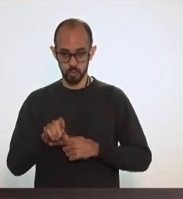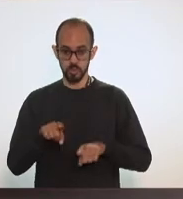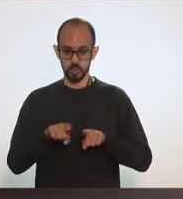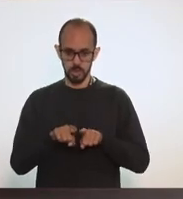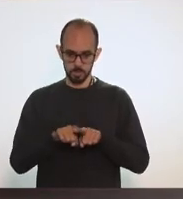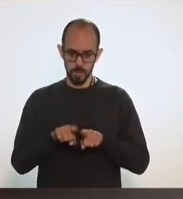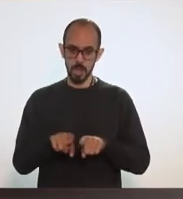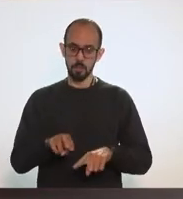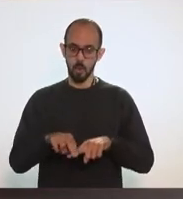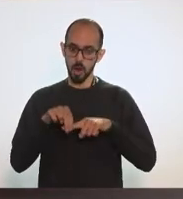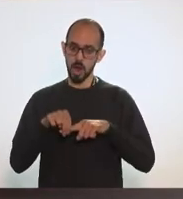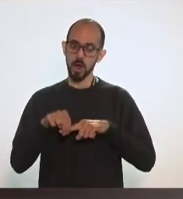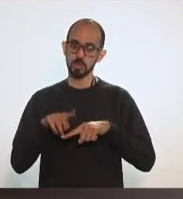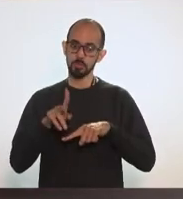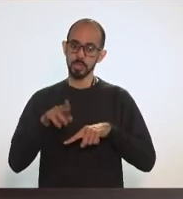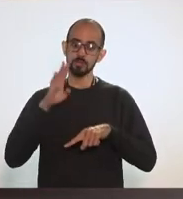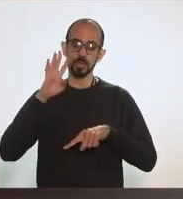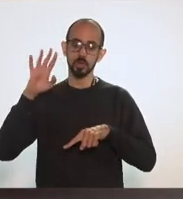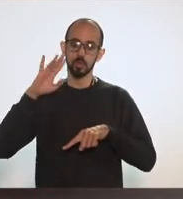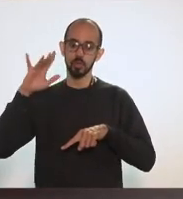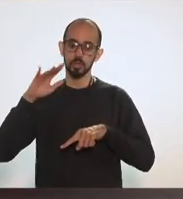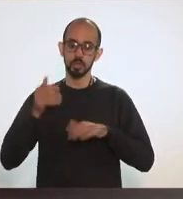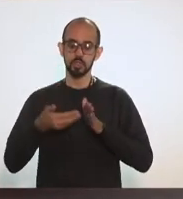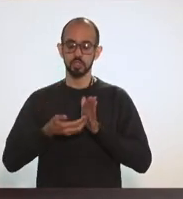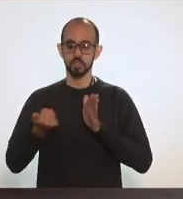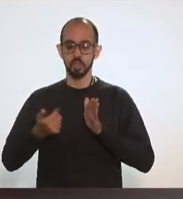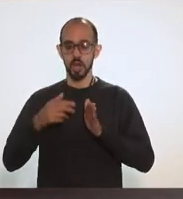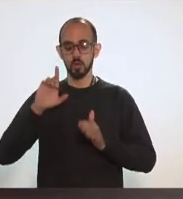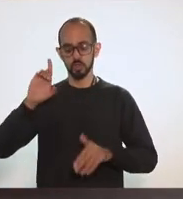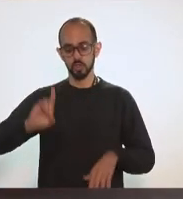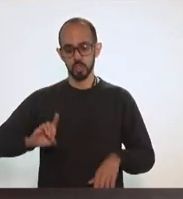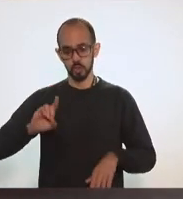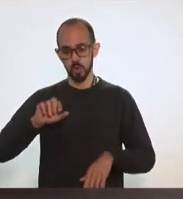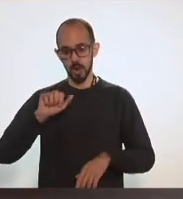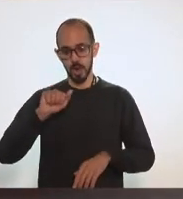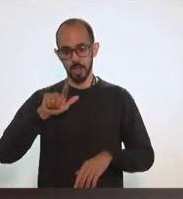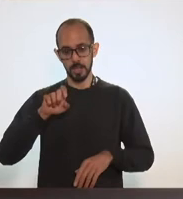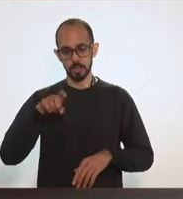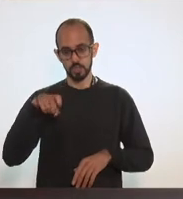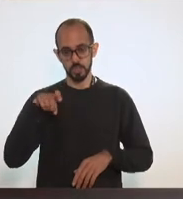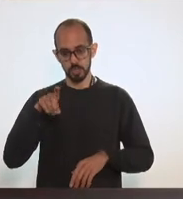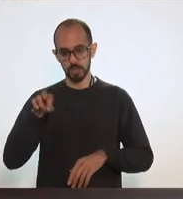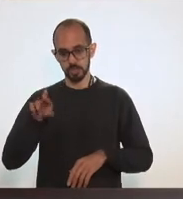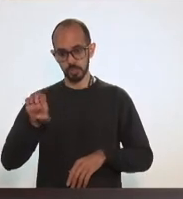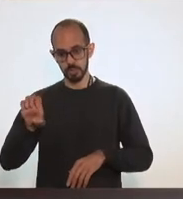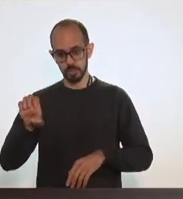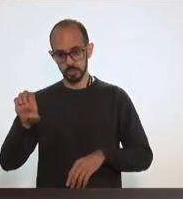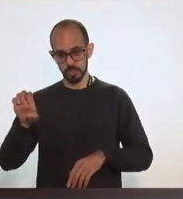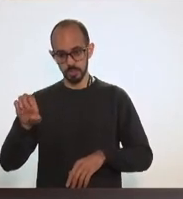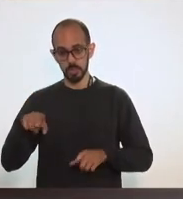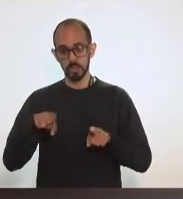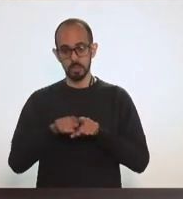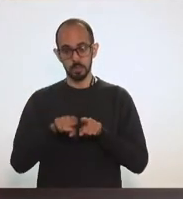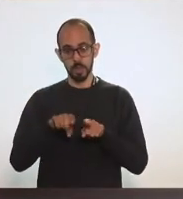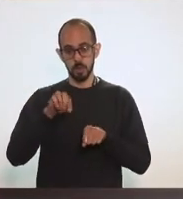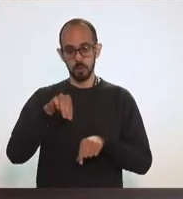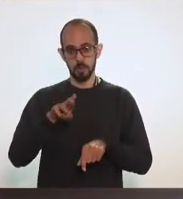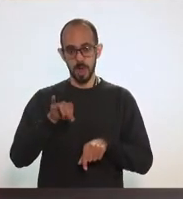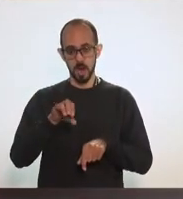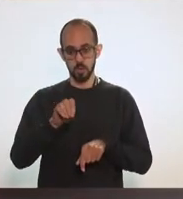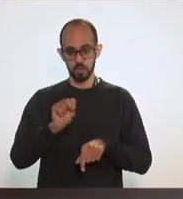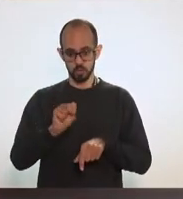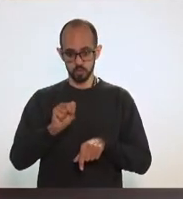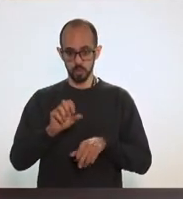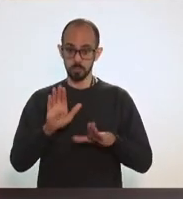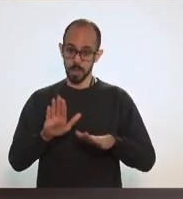a retirada do diretor Alexandre Vogel e também a retirada do monitor Marcos Vinícius. Porém, a inclusão do Luiz